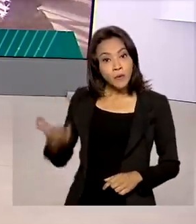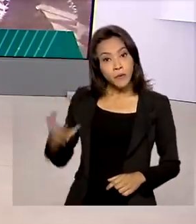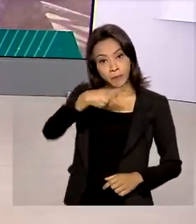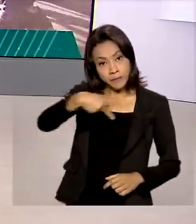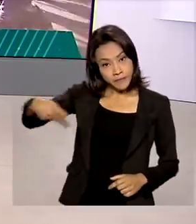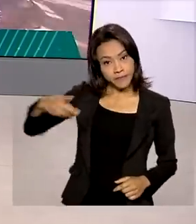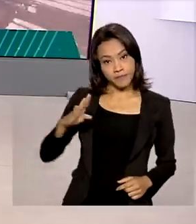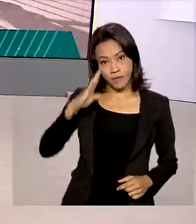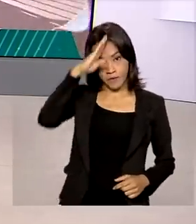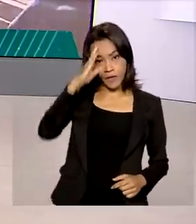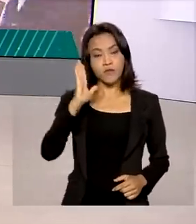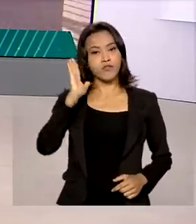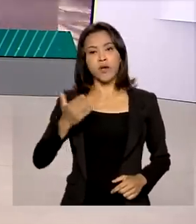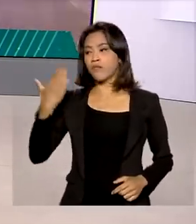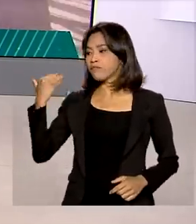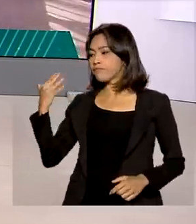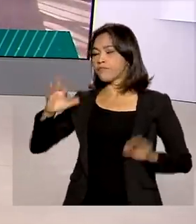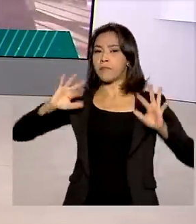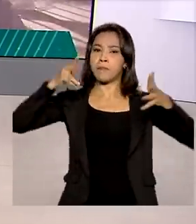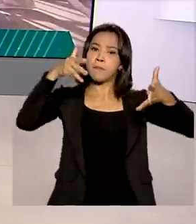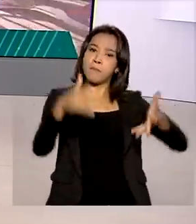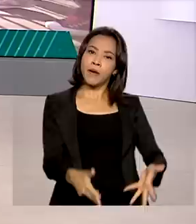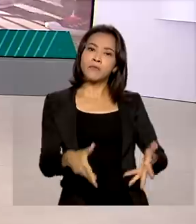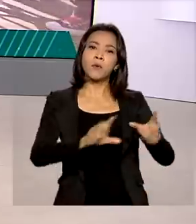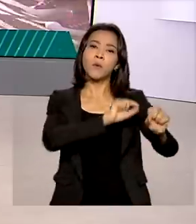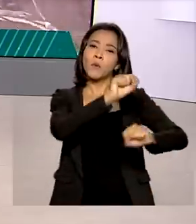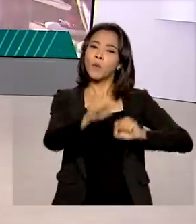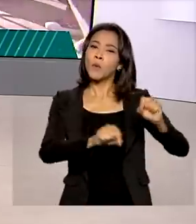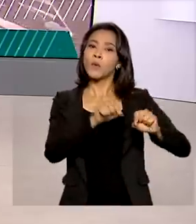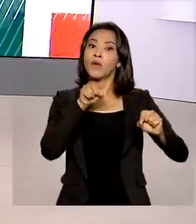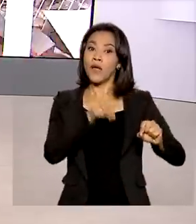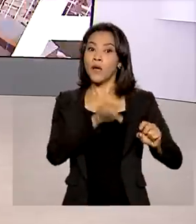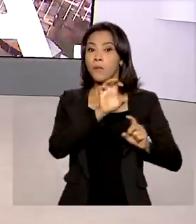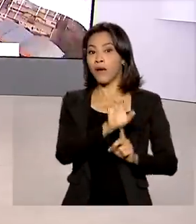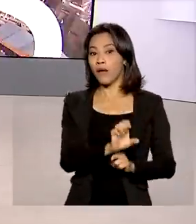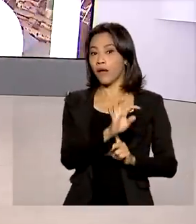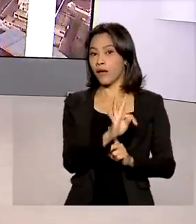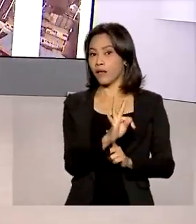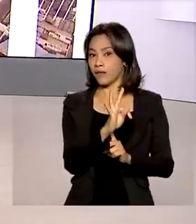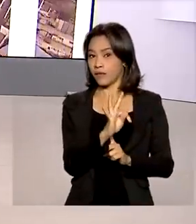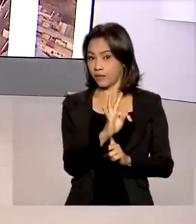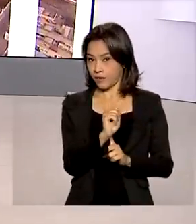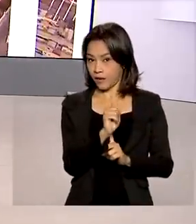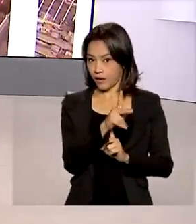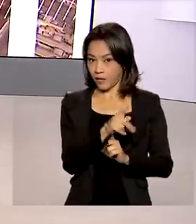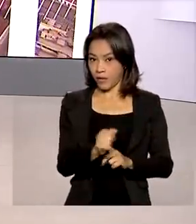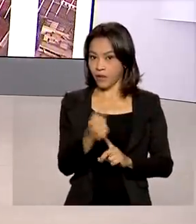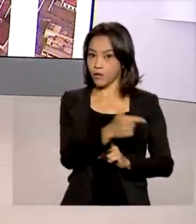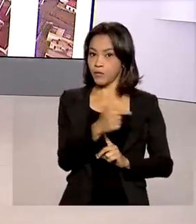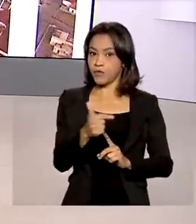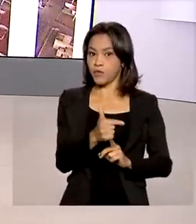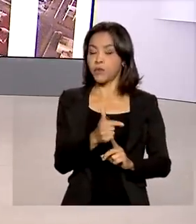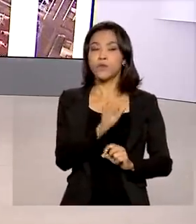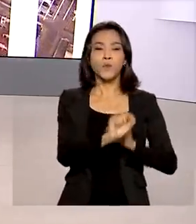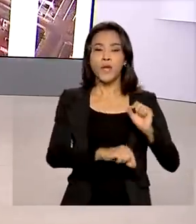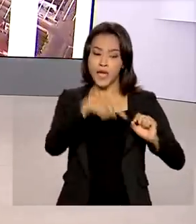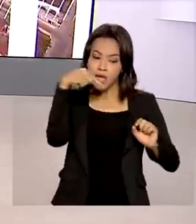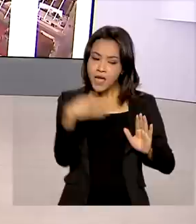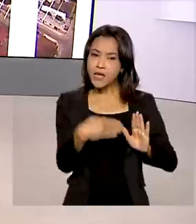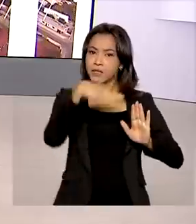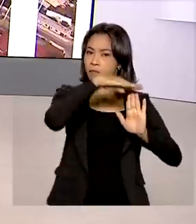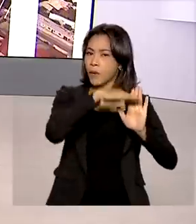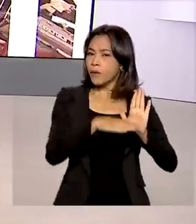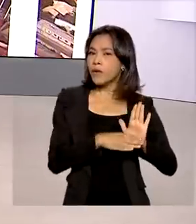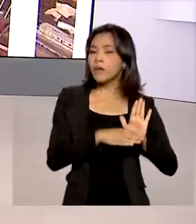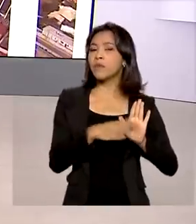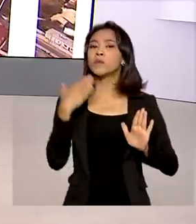Jair bolsonaro participou do lançamento do circuito Agro etapa 2022 a expectativa de que o programa do